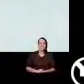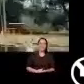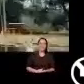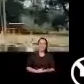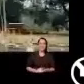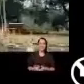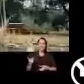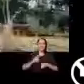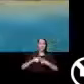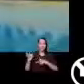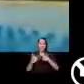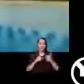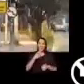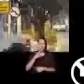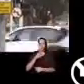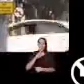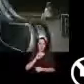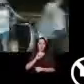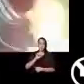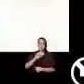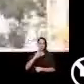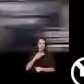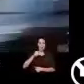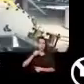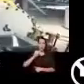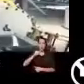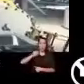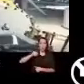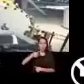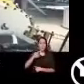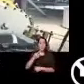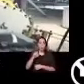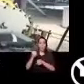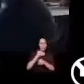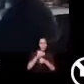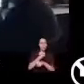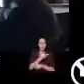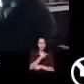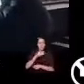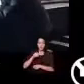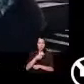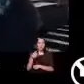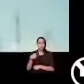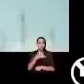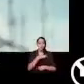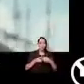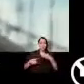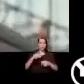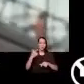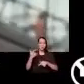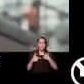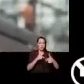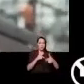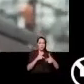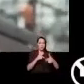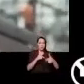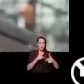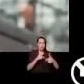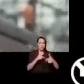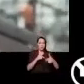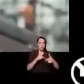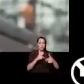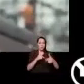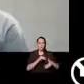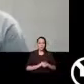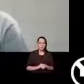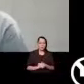aconteceu, como todos nós sabemos. Pode descer, por favor. O episódio chocou o público e levou o trio ao efeito contrário. Todos foram eliminados na